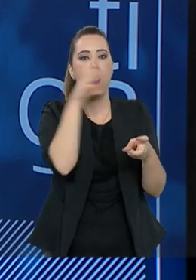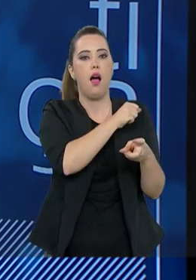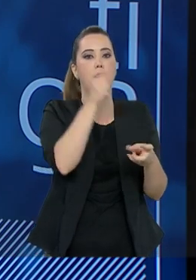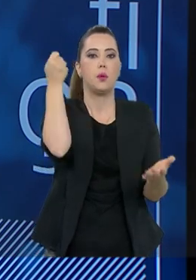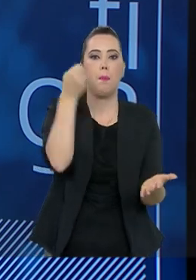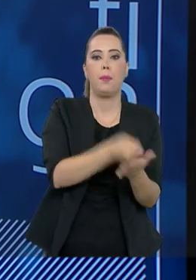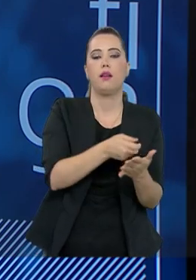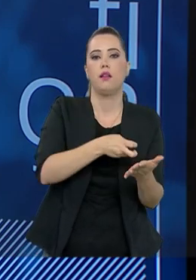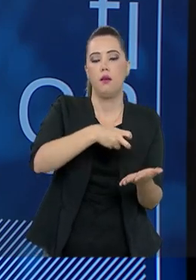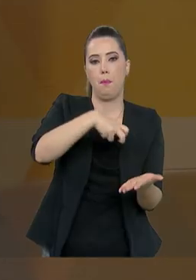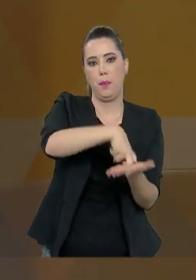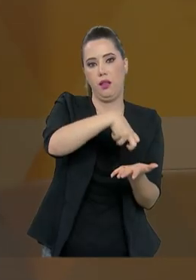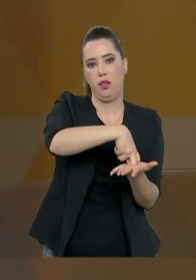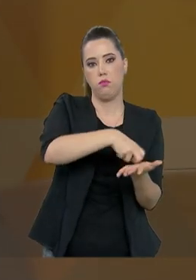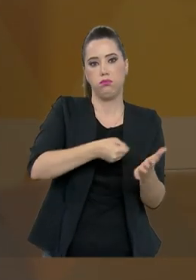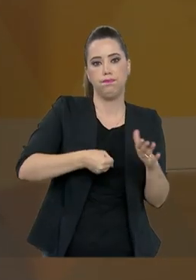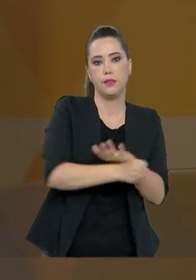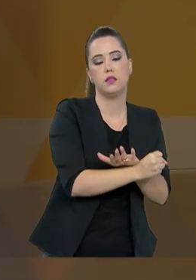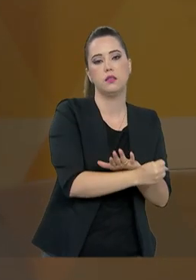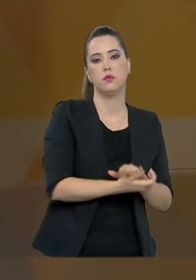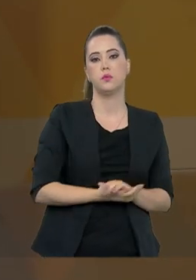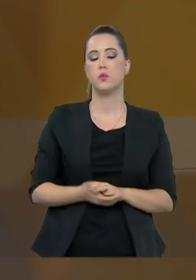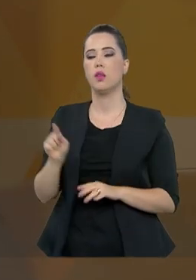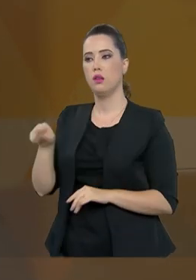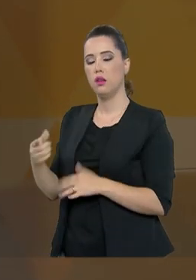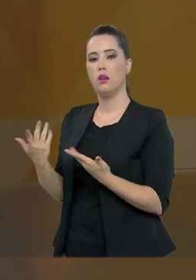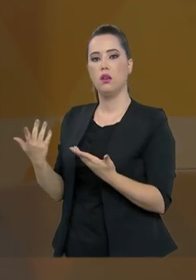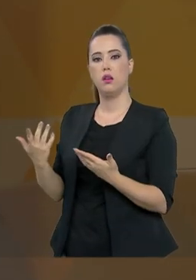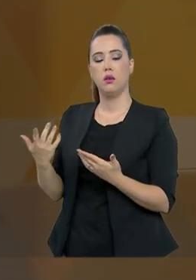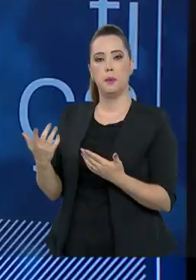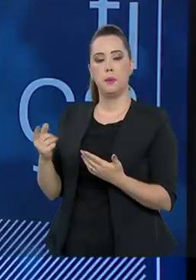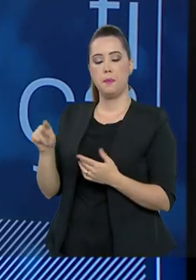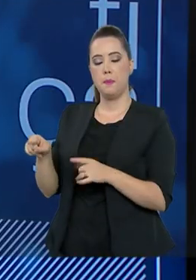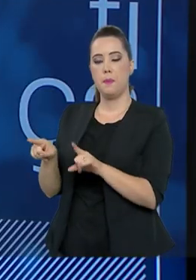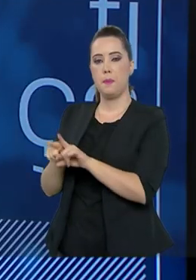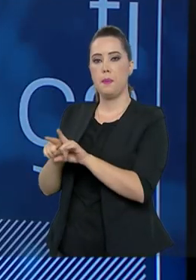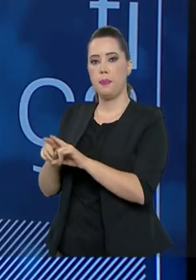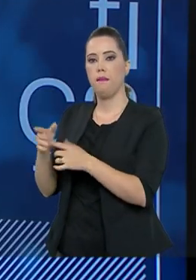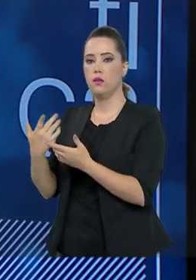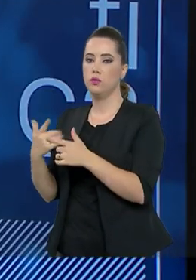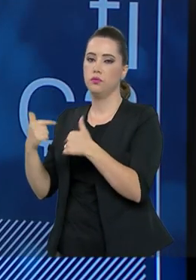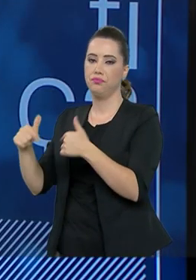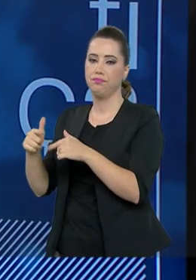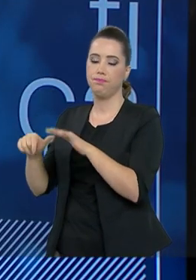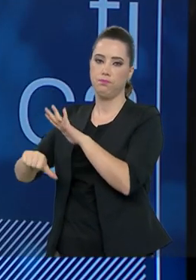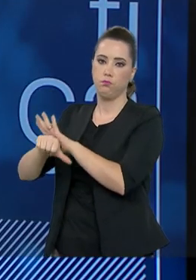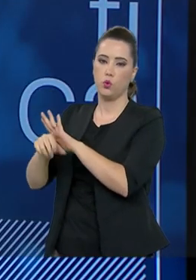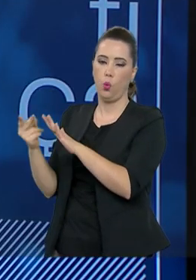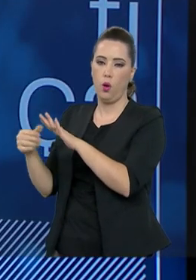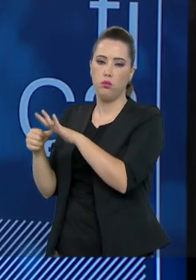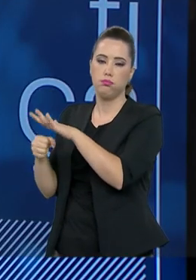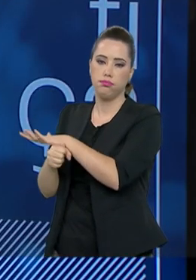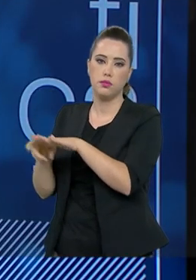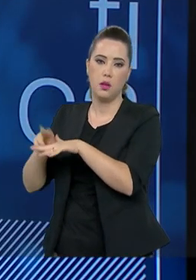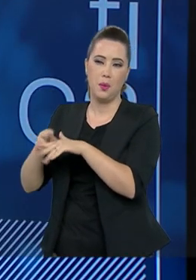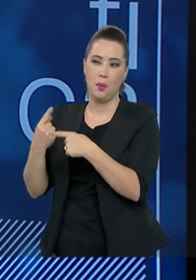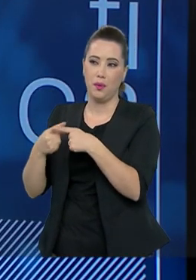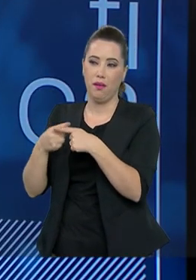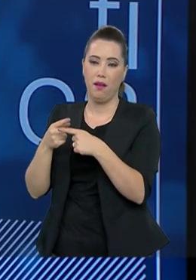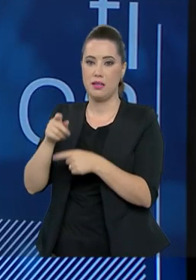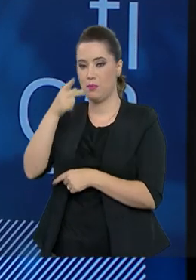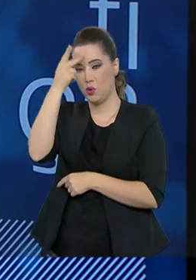por todos os crimes que cometeram. E como a atividade criminosa estabelece uma cadeia também, né? Exatamente. Exatamente. E principalmente quando eles circulam, né,